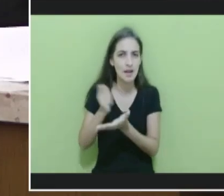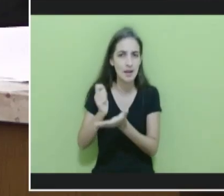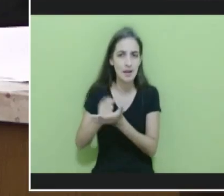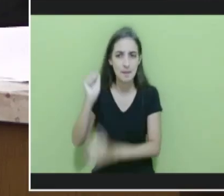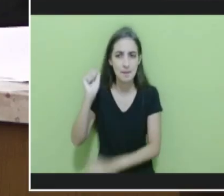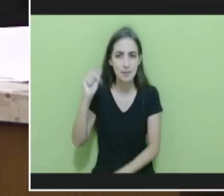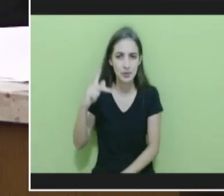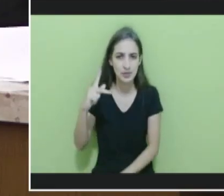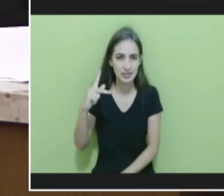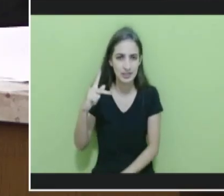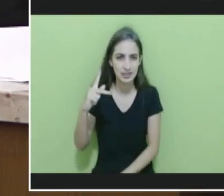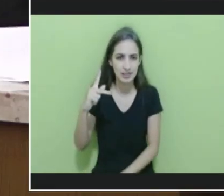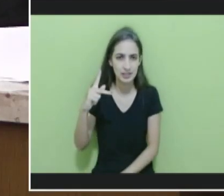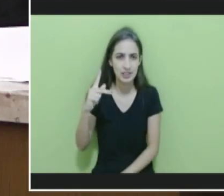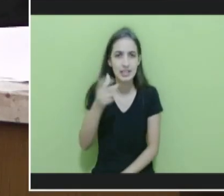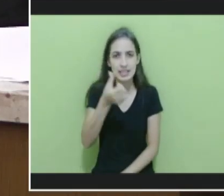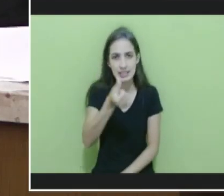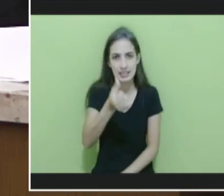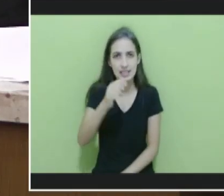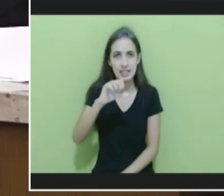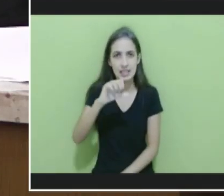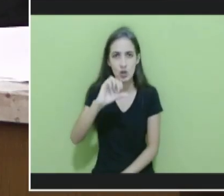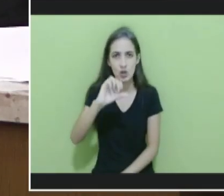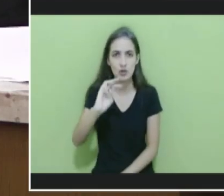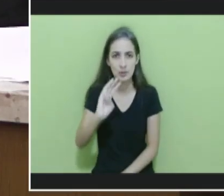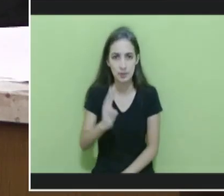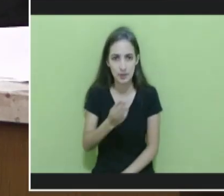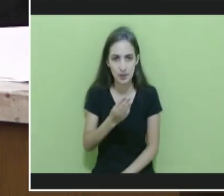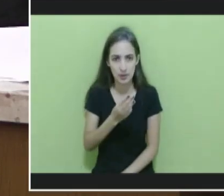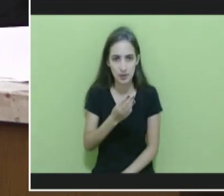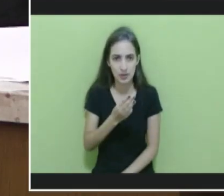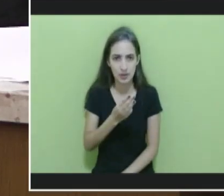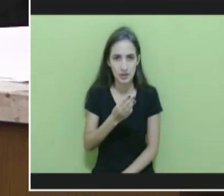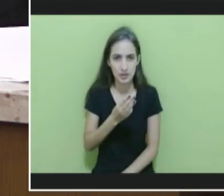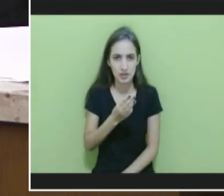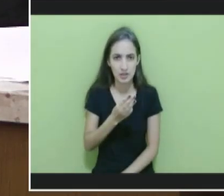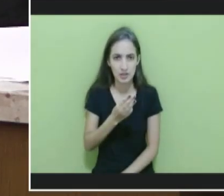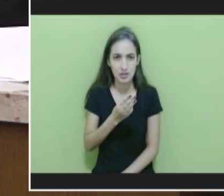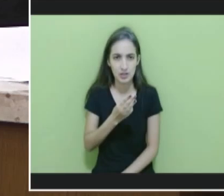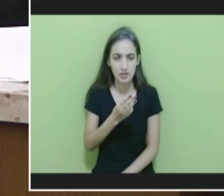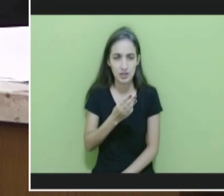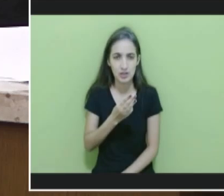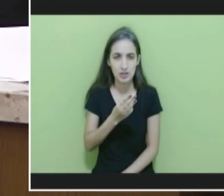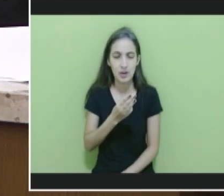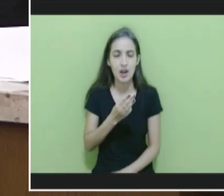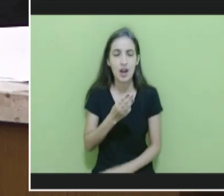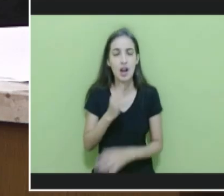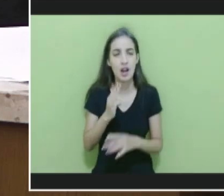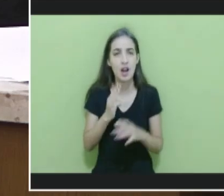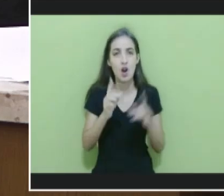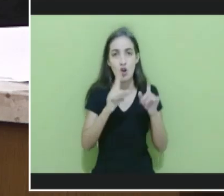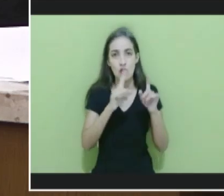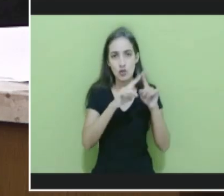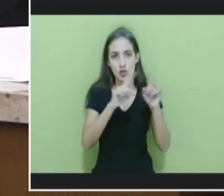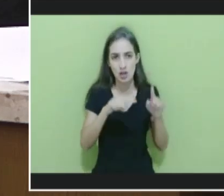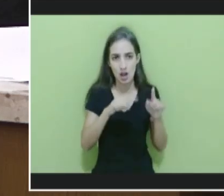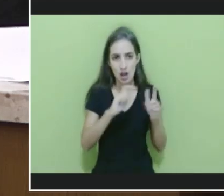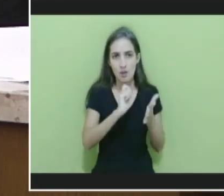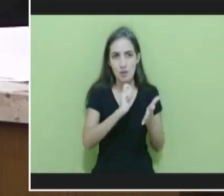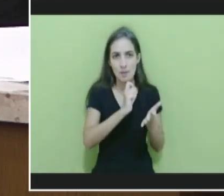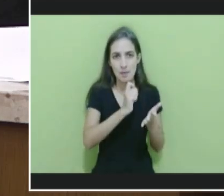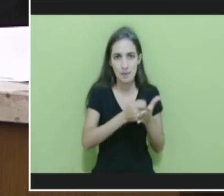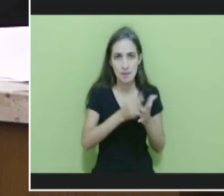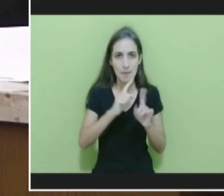dos 69 milhões. É a contribuição do servidor mais o aporte. Então, como a gente sabe,